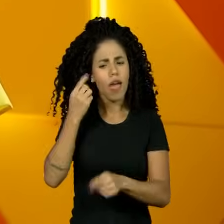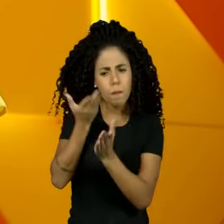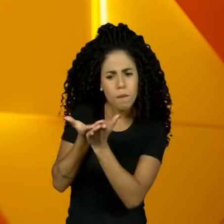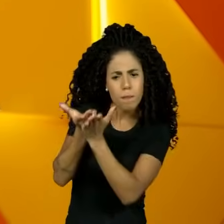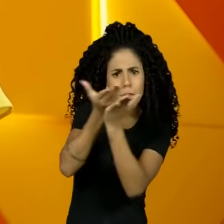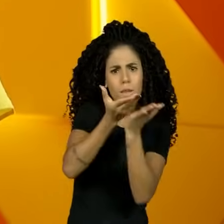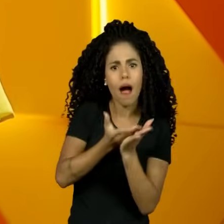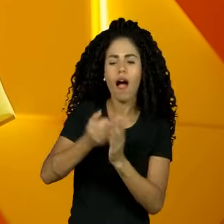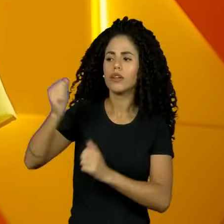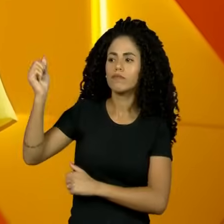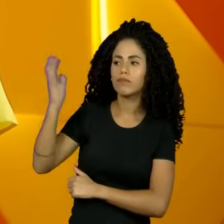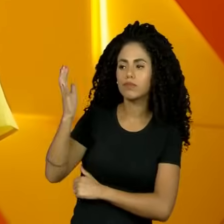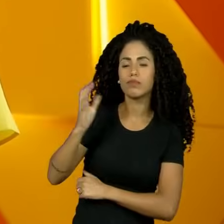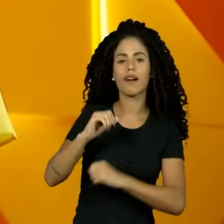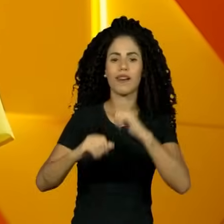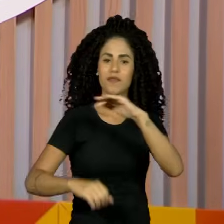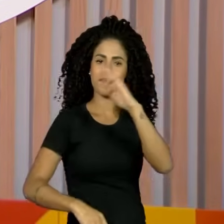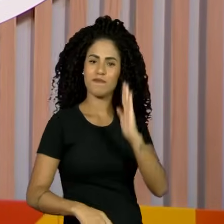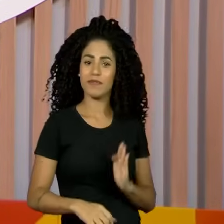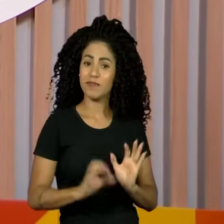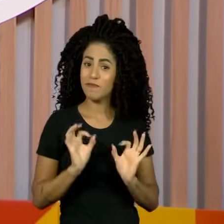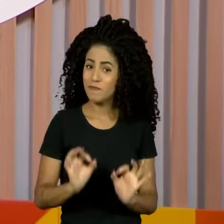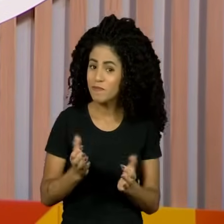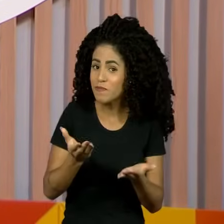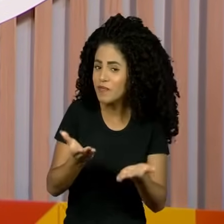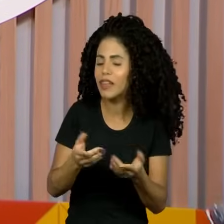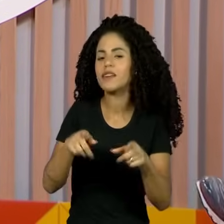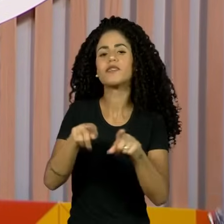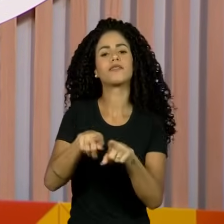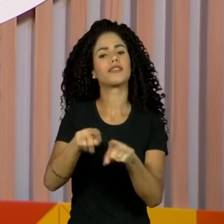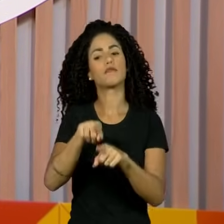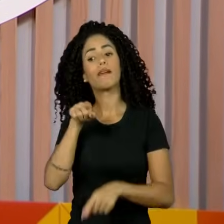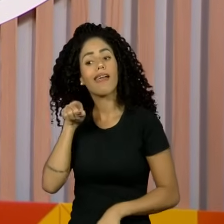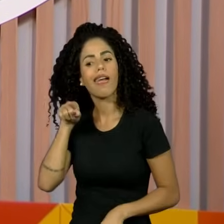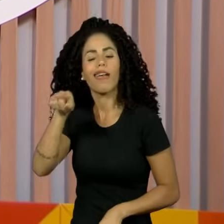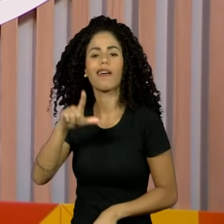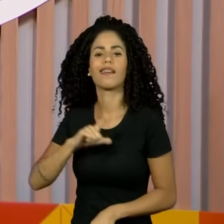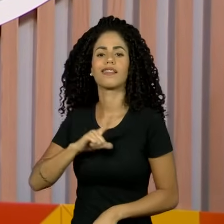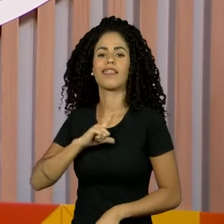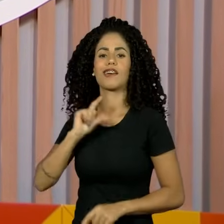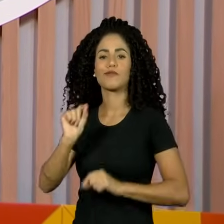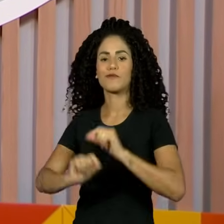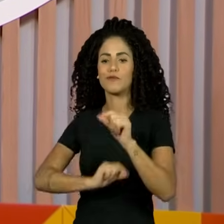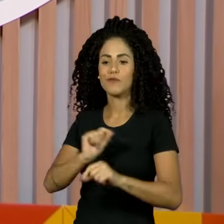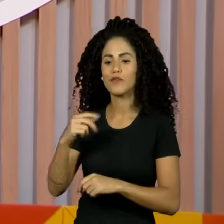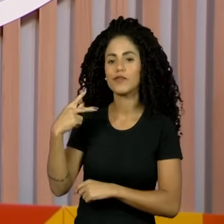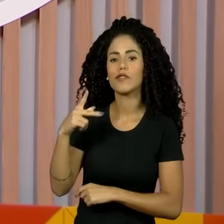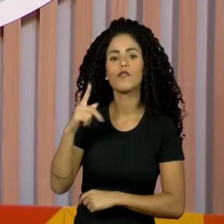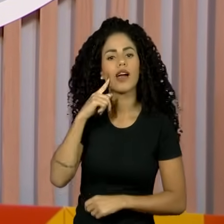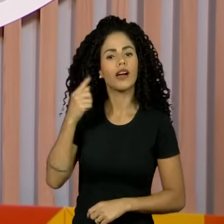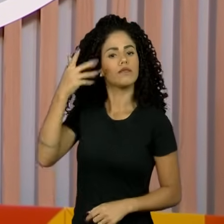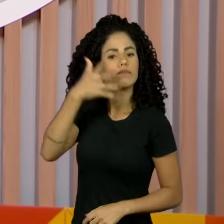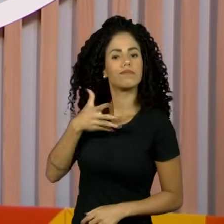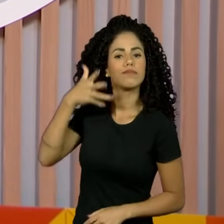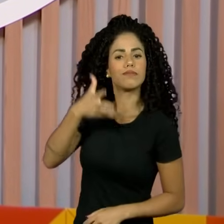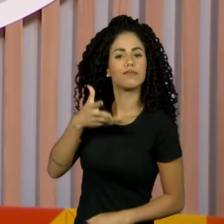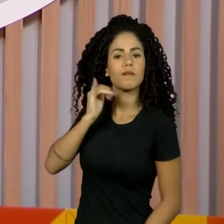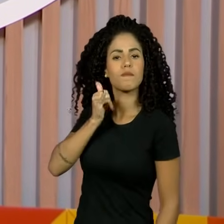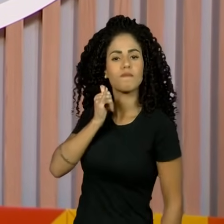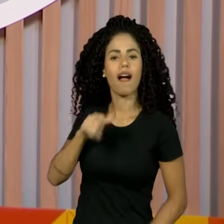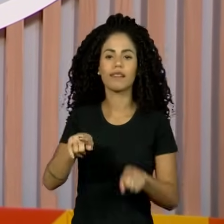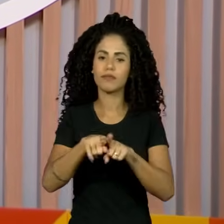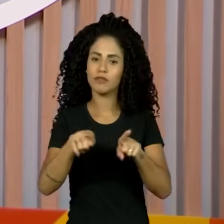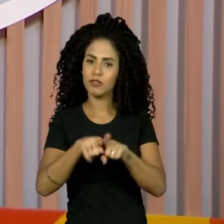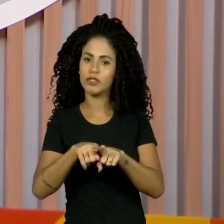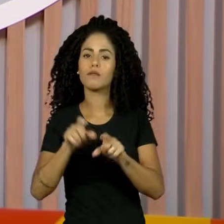influência africana na formação do Brasil. Além disso, ele tem uma volumosa atuação como palestrante e o título de